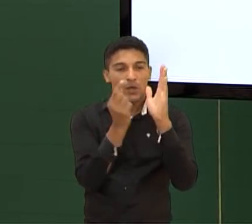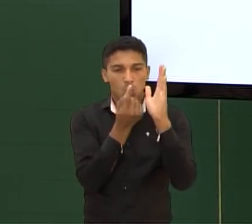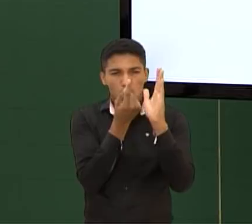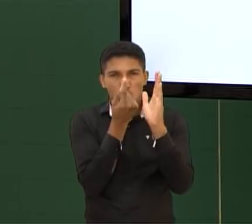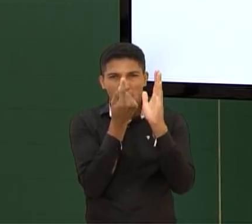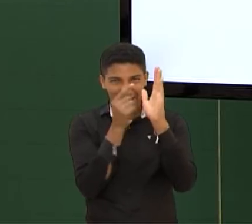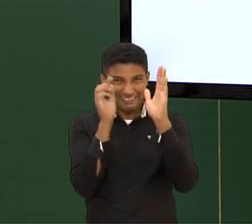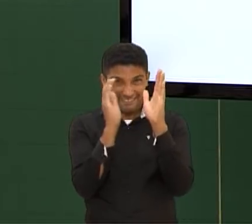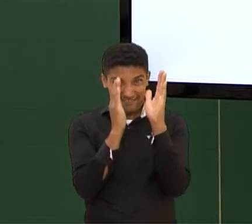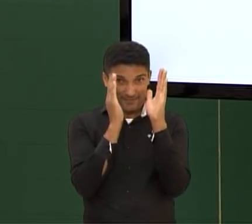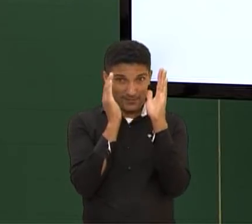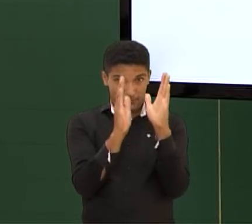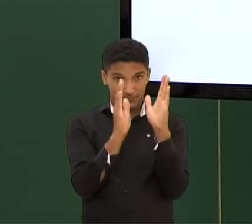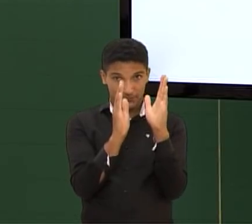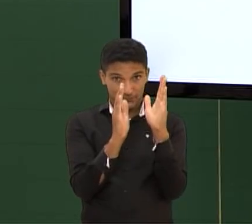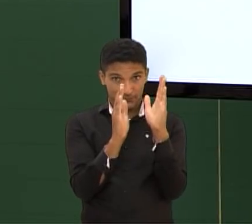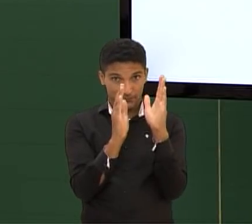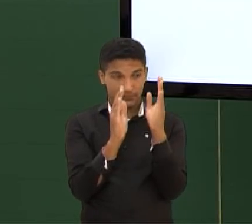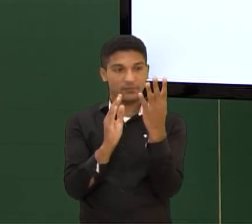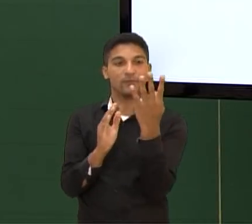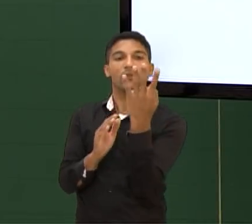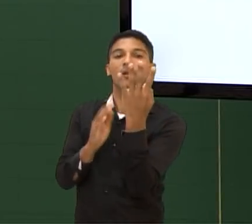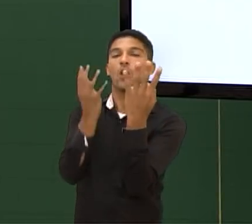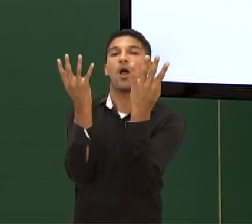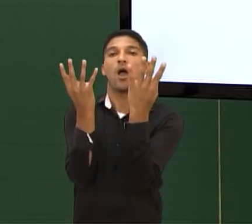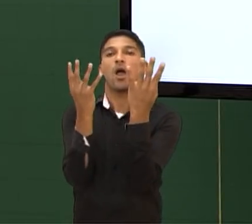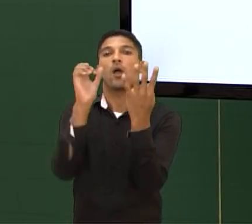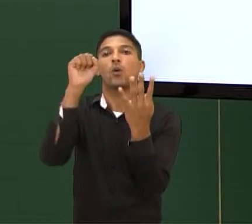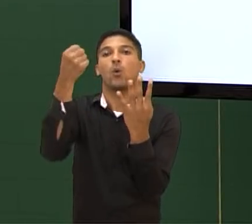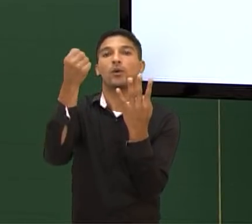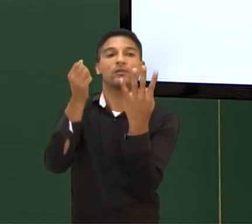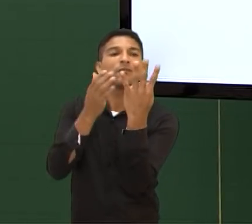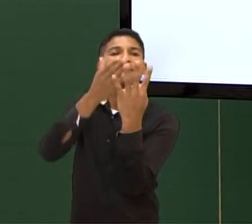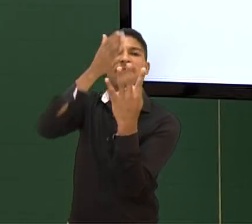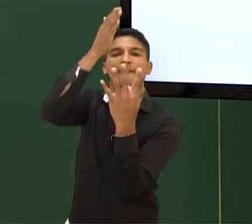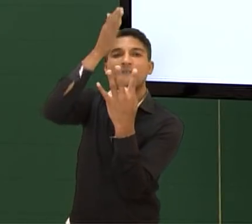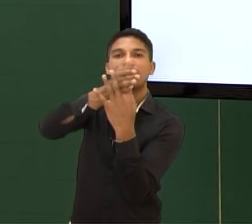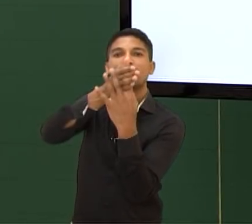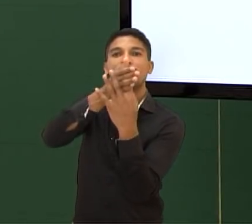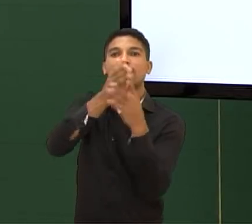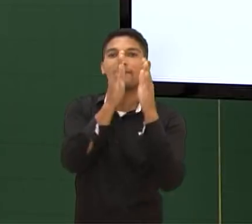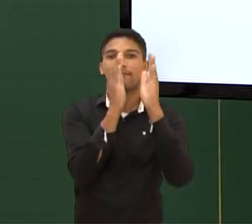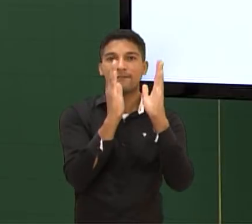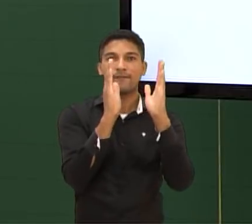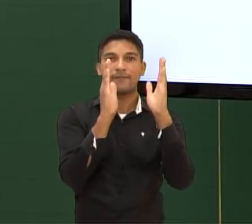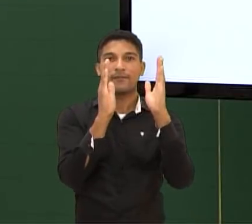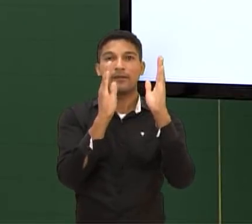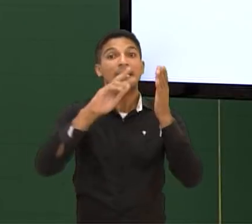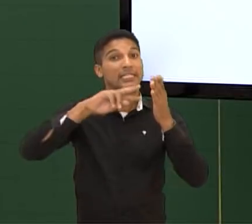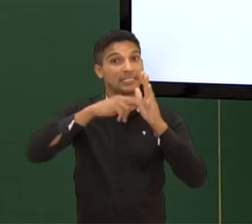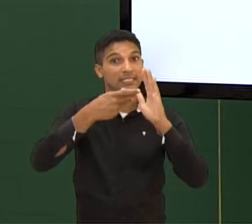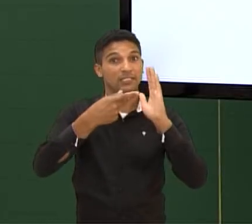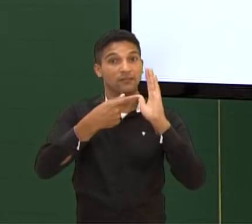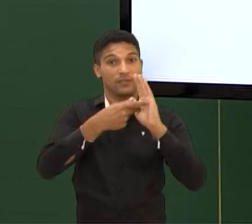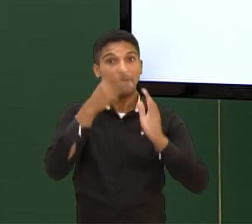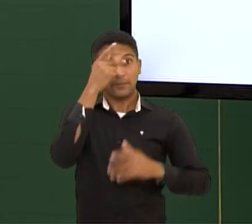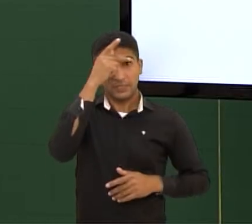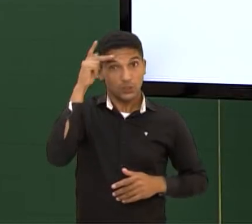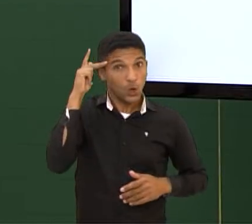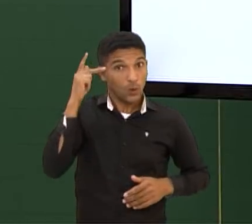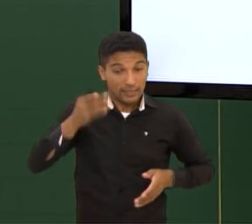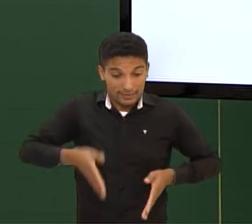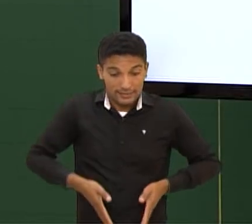todas essas que eu desenhei para vocês, que eu estou pintando de laranja aqui, corresponde às pessoas que nasceram na região